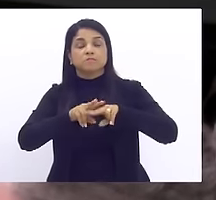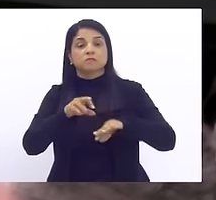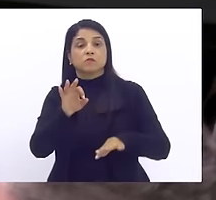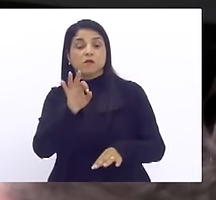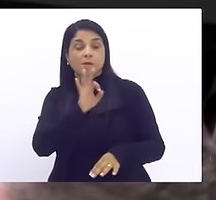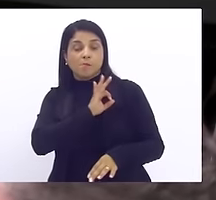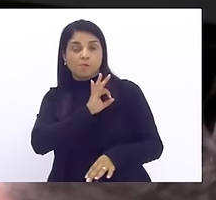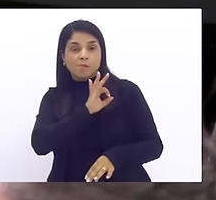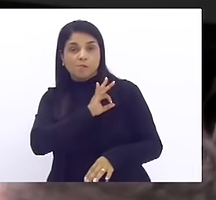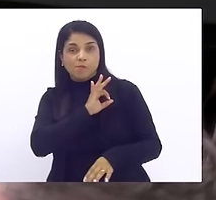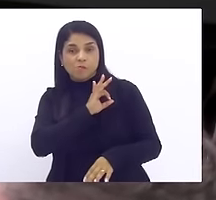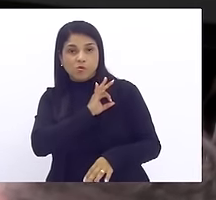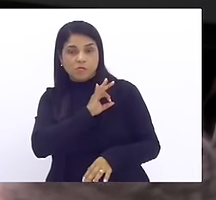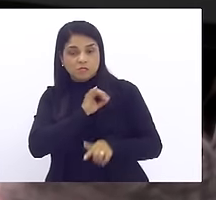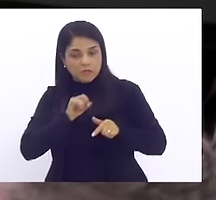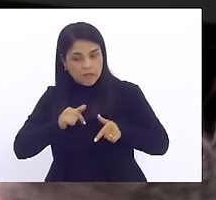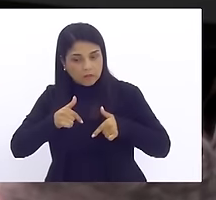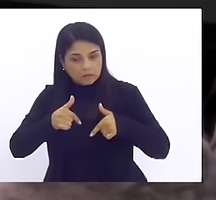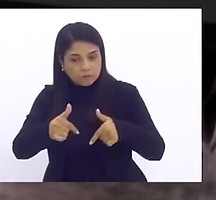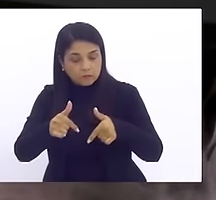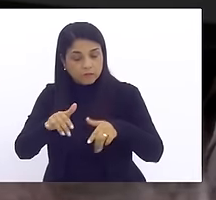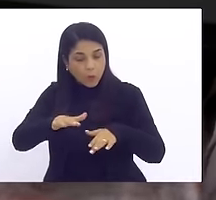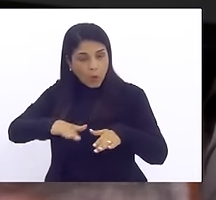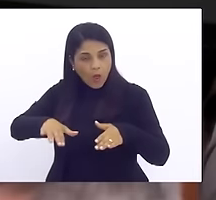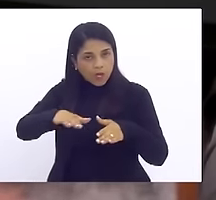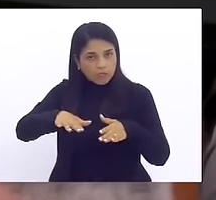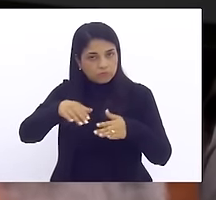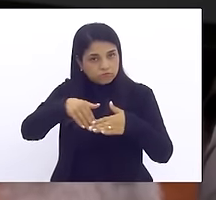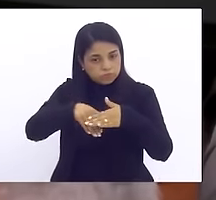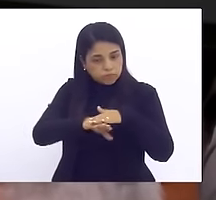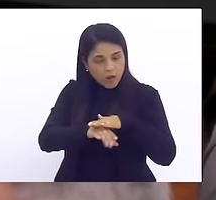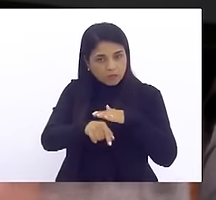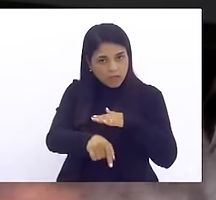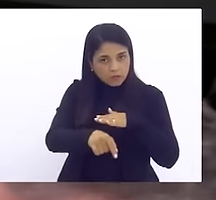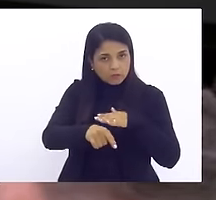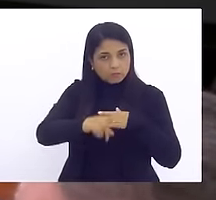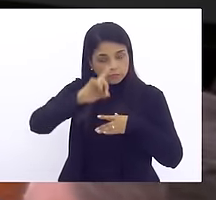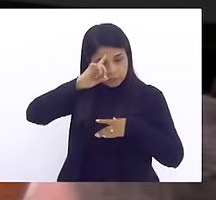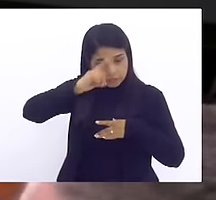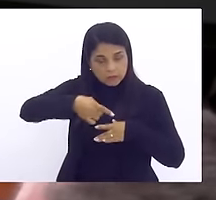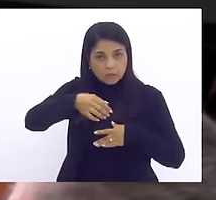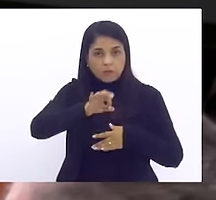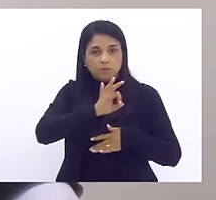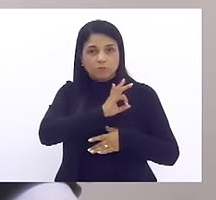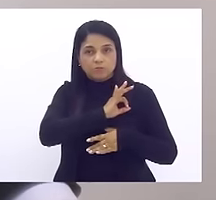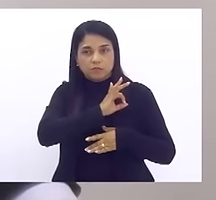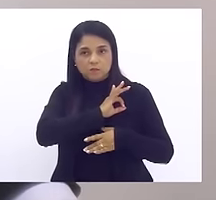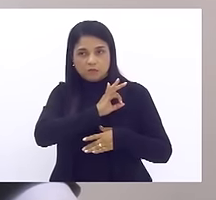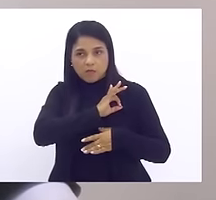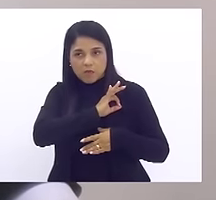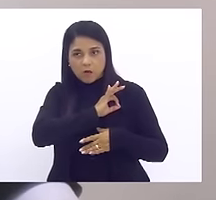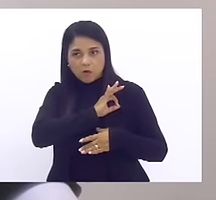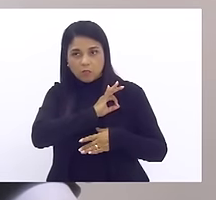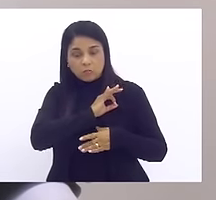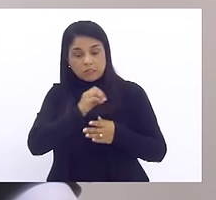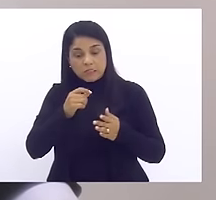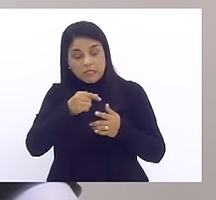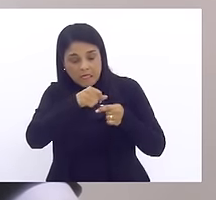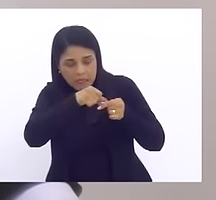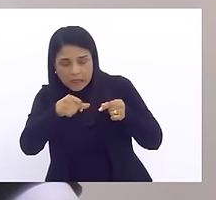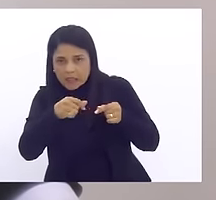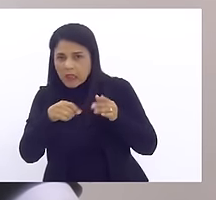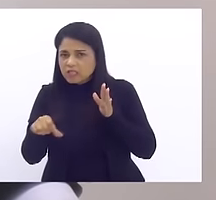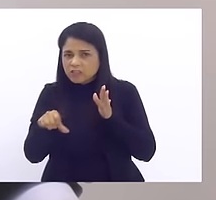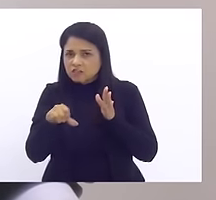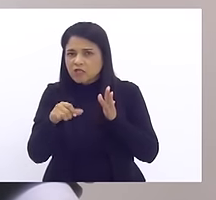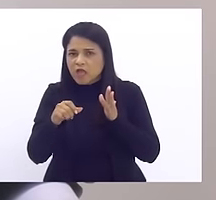estão naquele Pátio por determinação judicial o pátio é depositário eu tenho aqui o auto